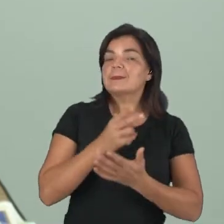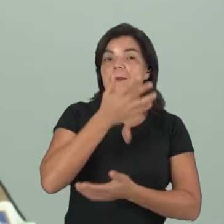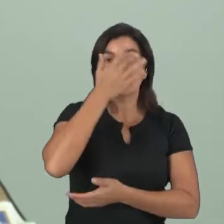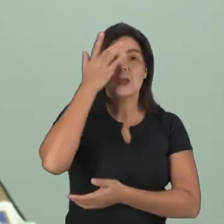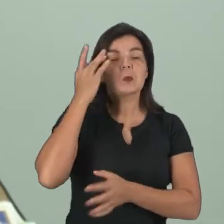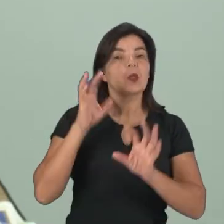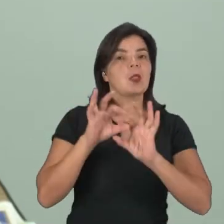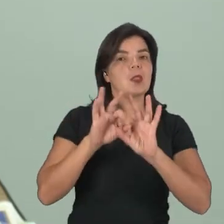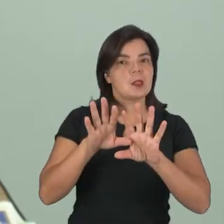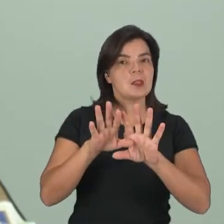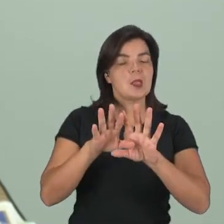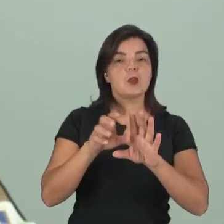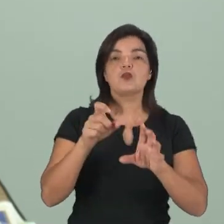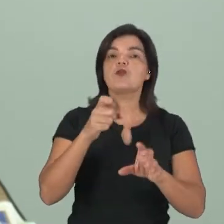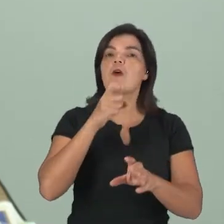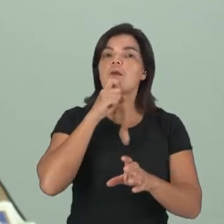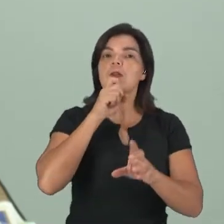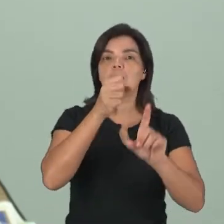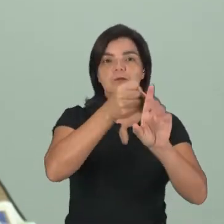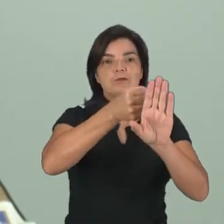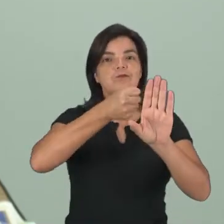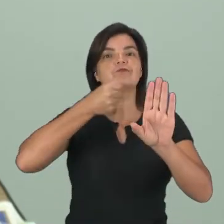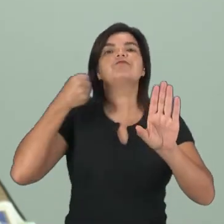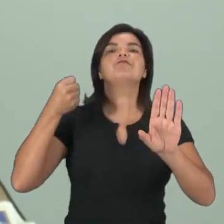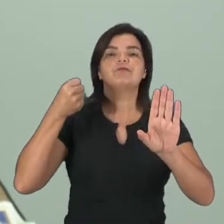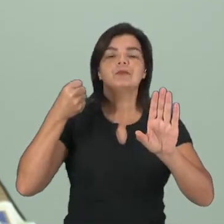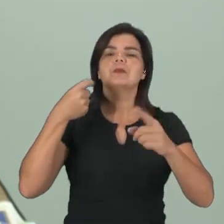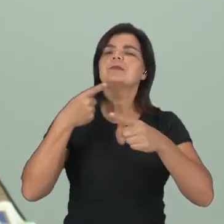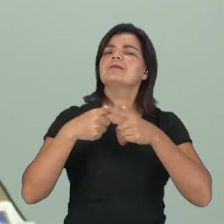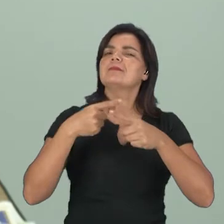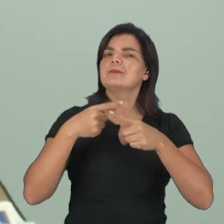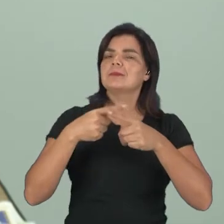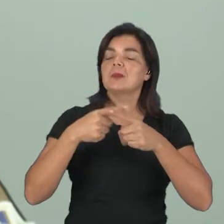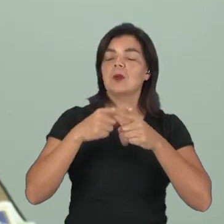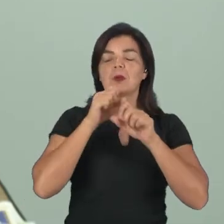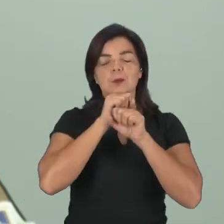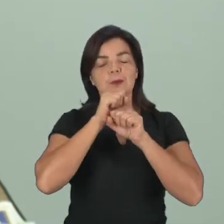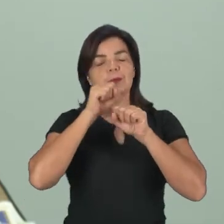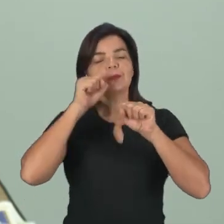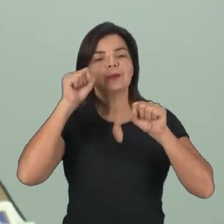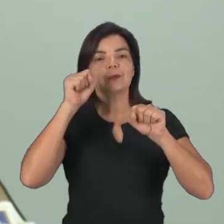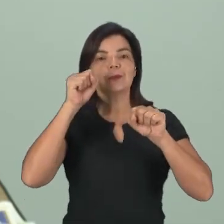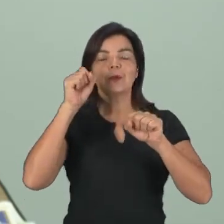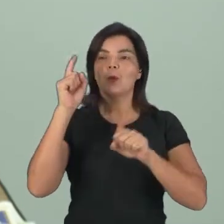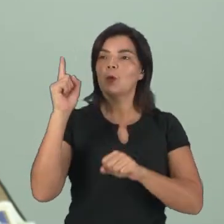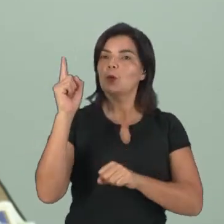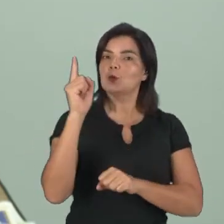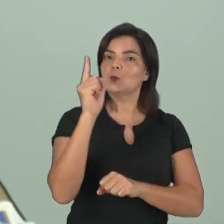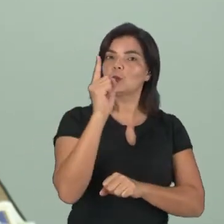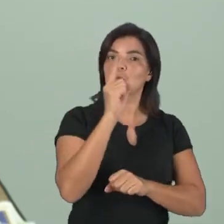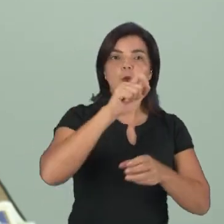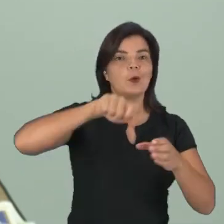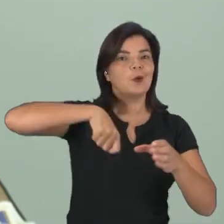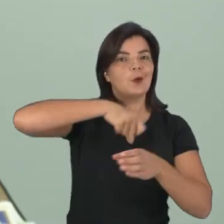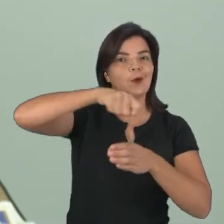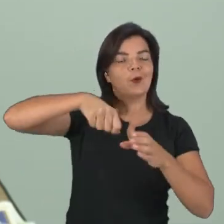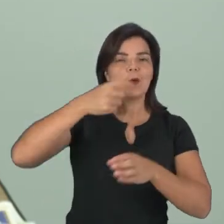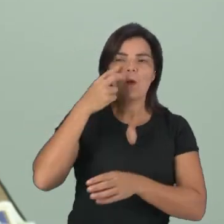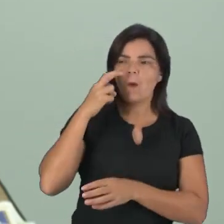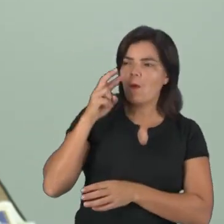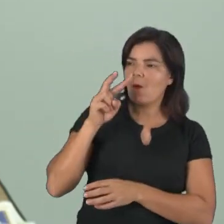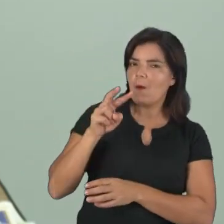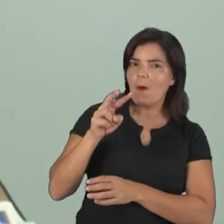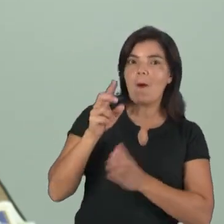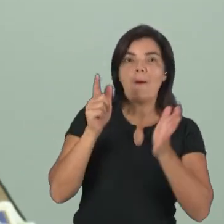as pessoas deixam na porta da geladeira da geladeira por que ao acordar vamos passar ali pela cozinha e